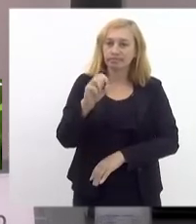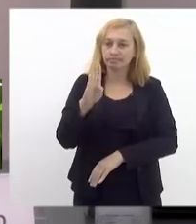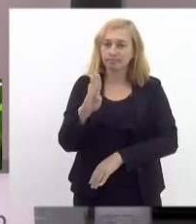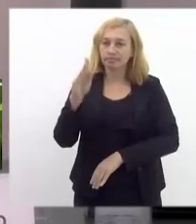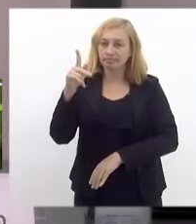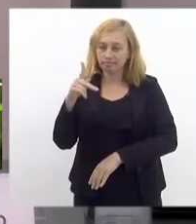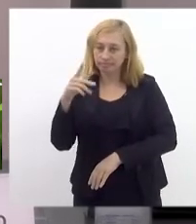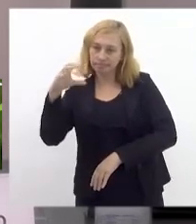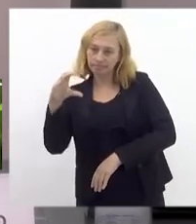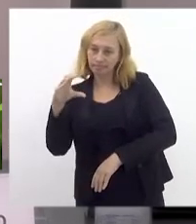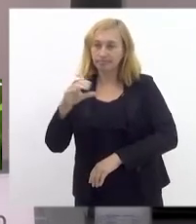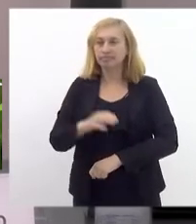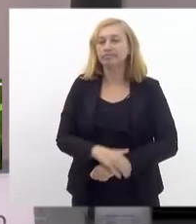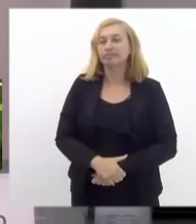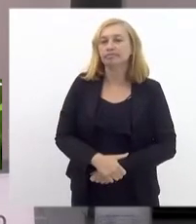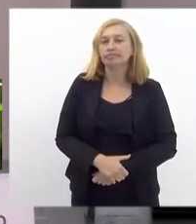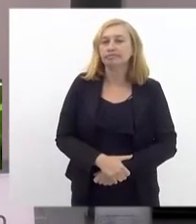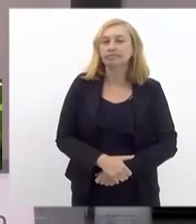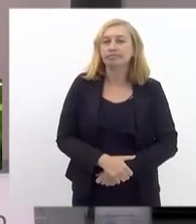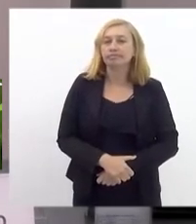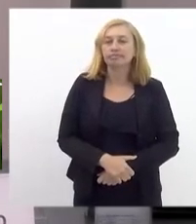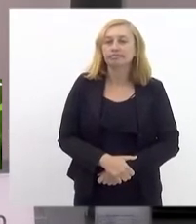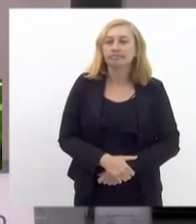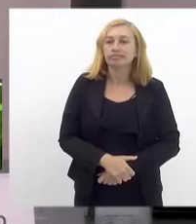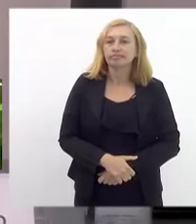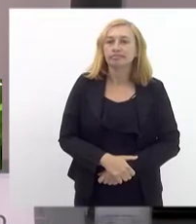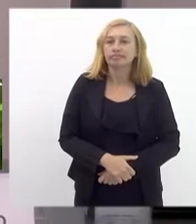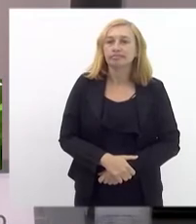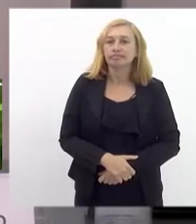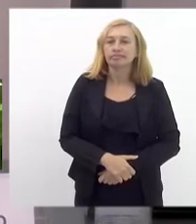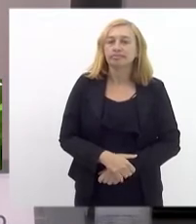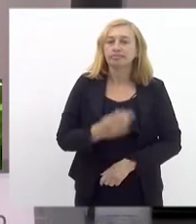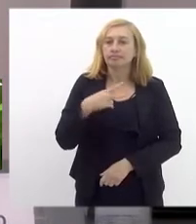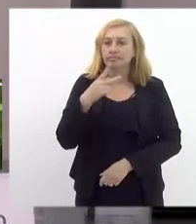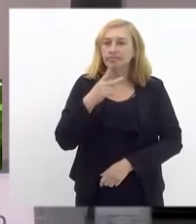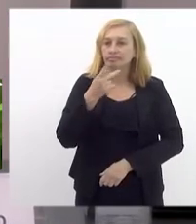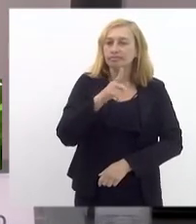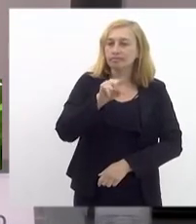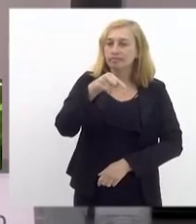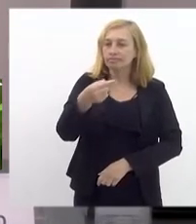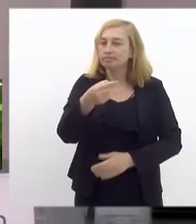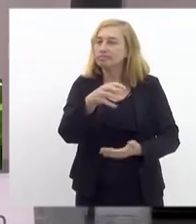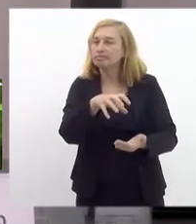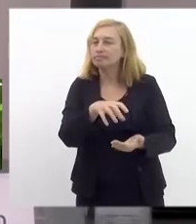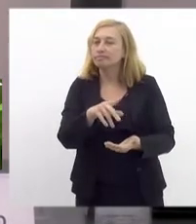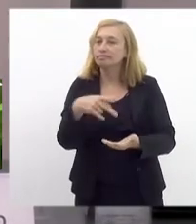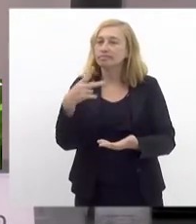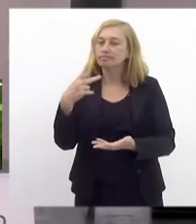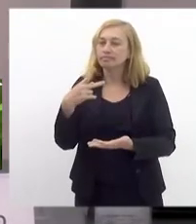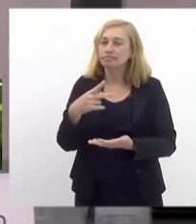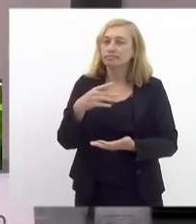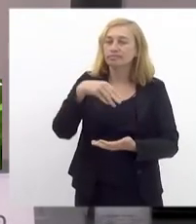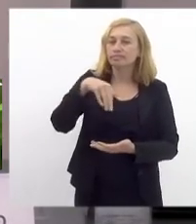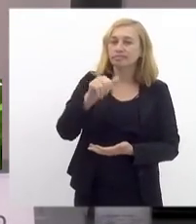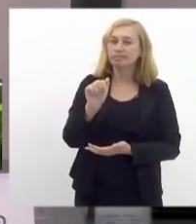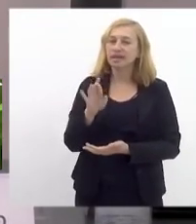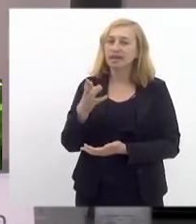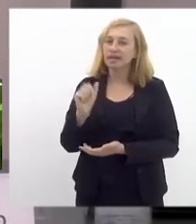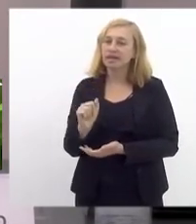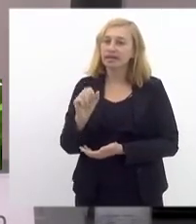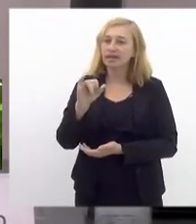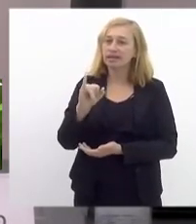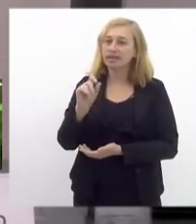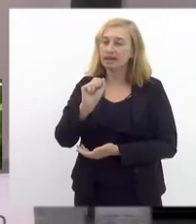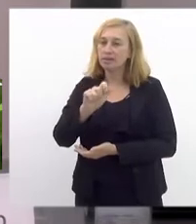diretoria, da direção da SBPC. Enfim, e pouco a pouco vou fazendo outros registros. A professora Maria Isabel Castro de Souza,